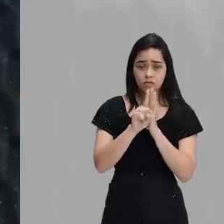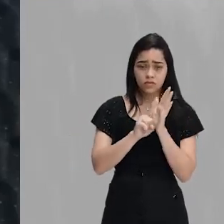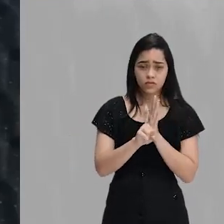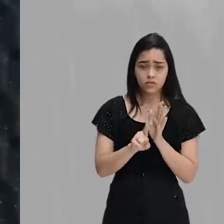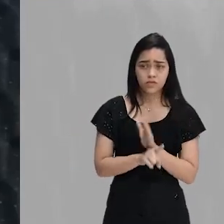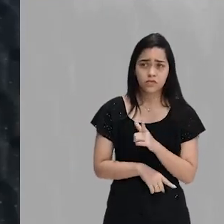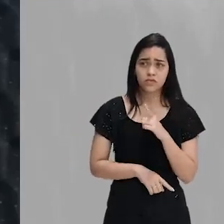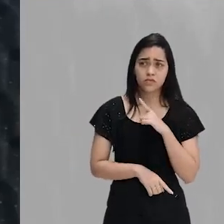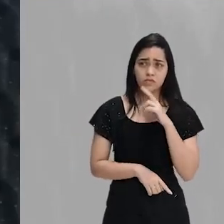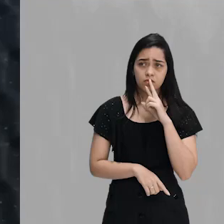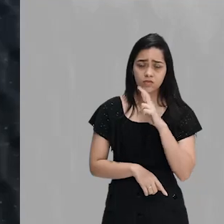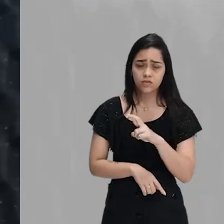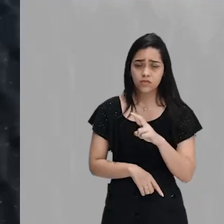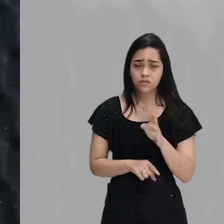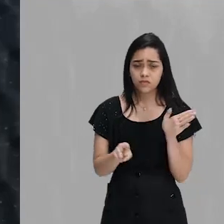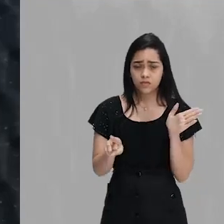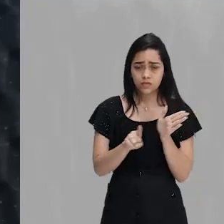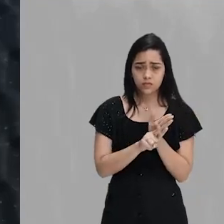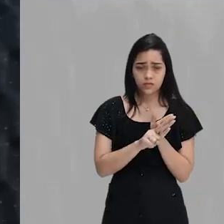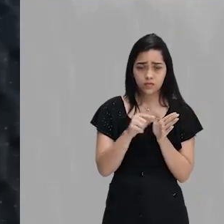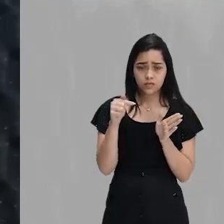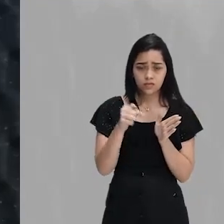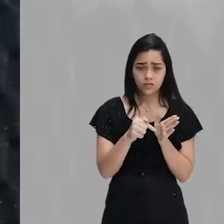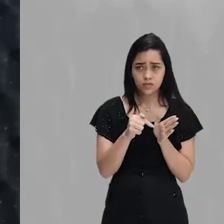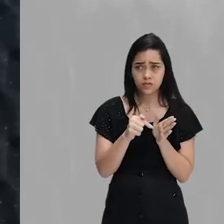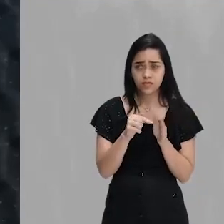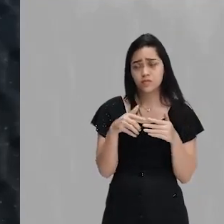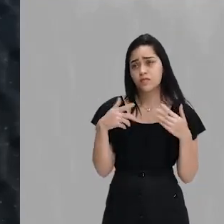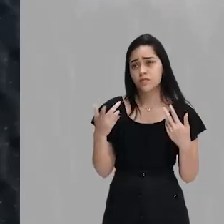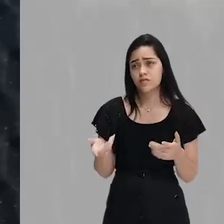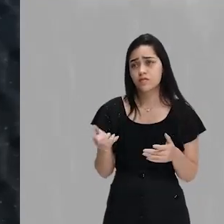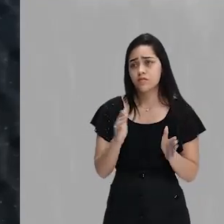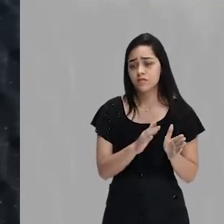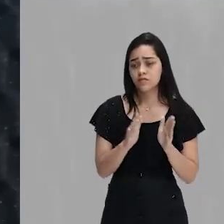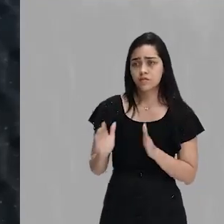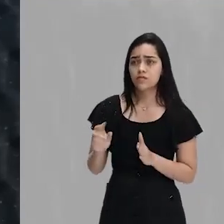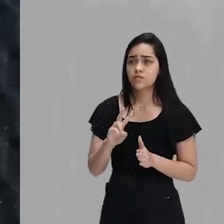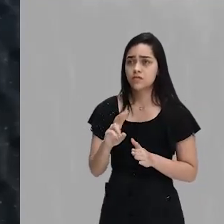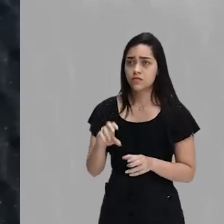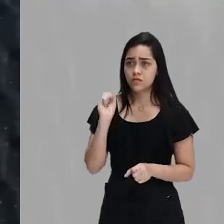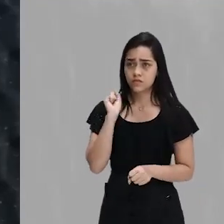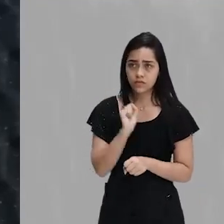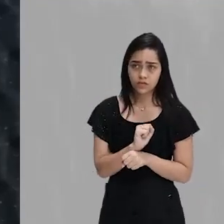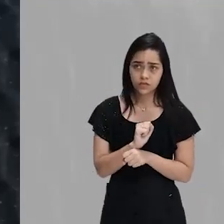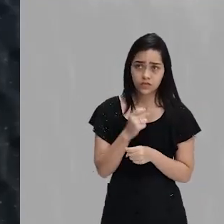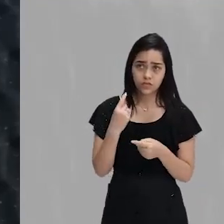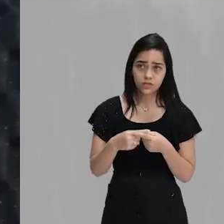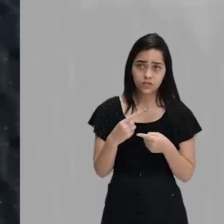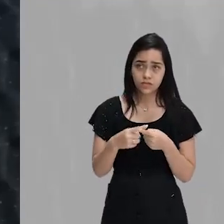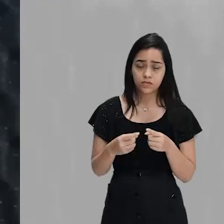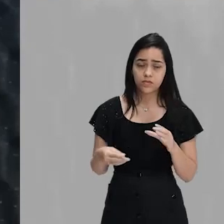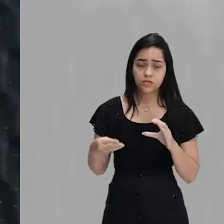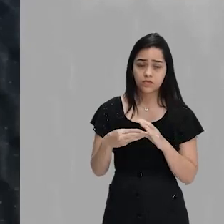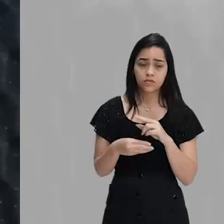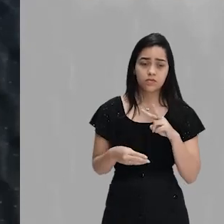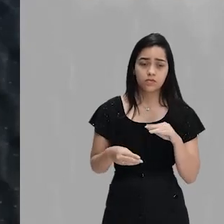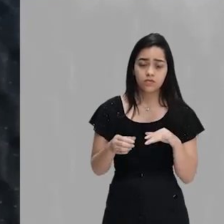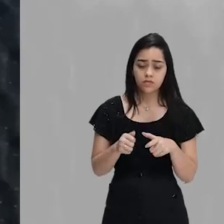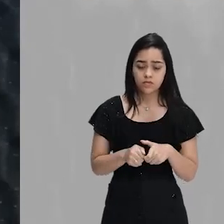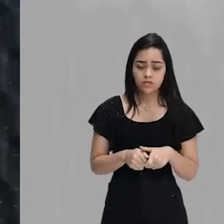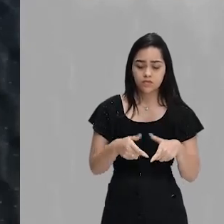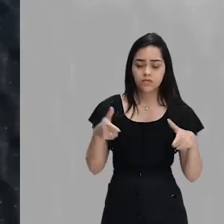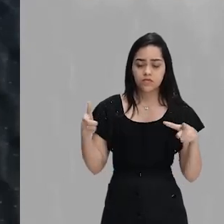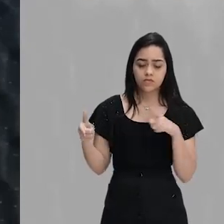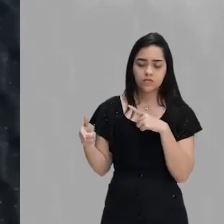tiverem uma resposta negativa, logicamente que o ciclo ele vai ser interrompido, porque senão essa célula ela vai se multiplicar